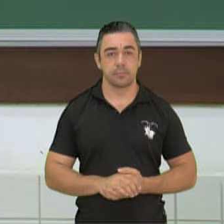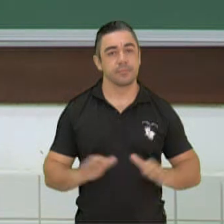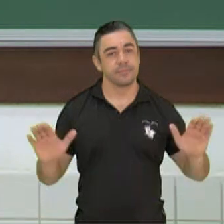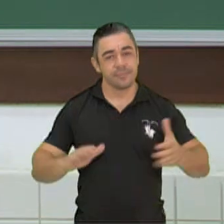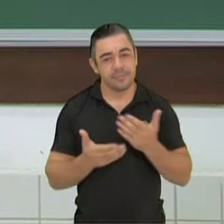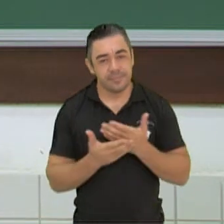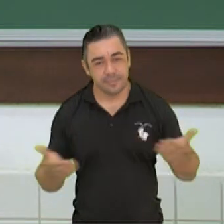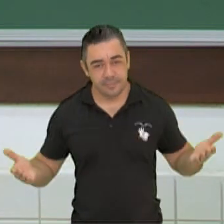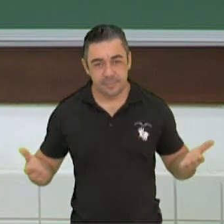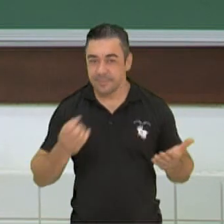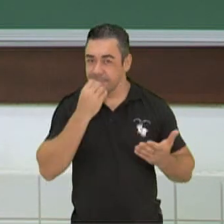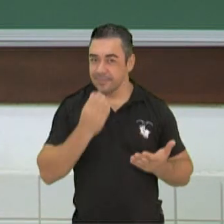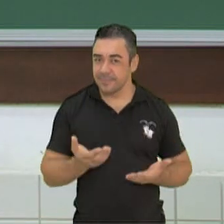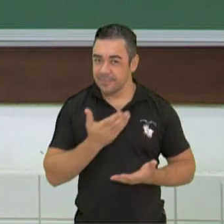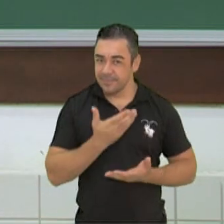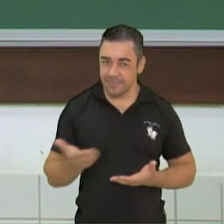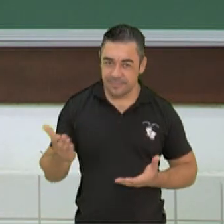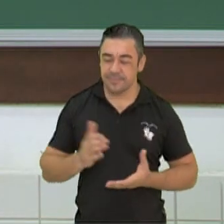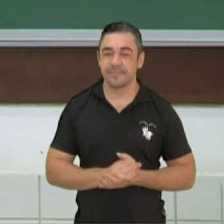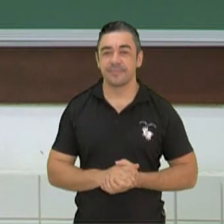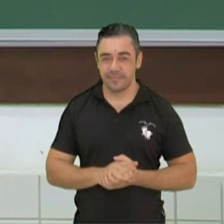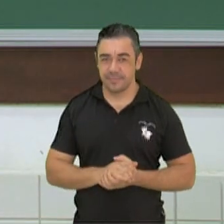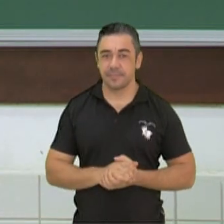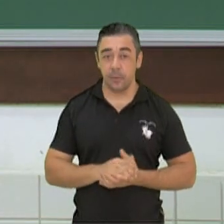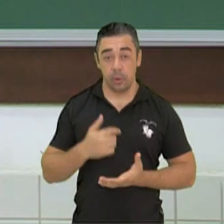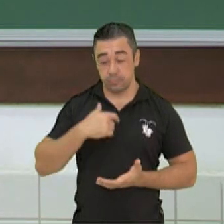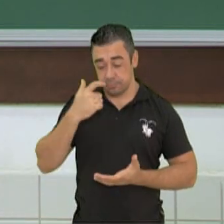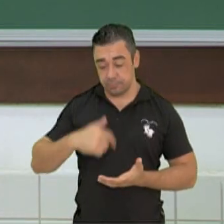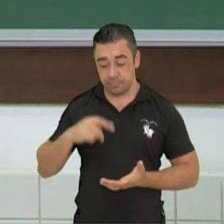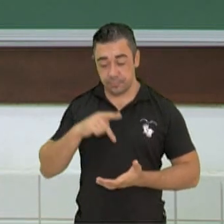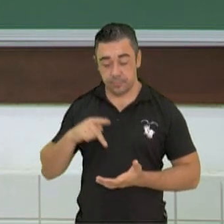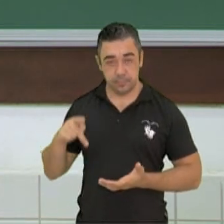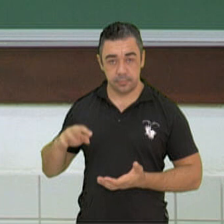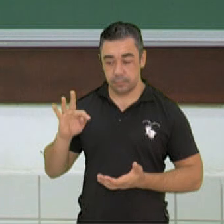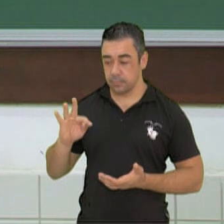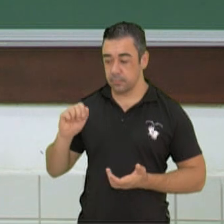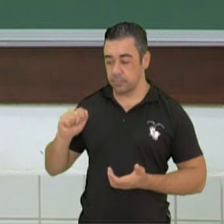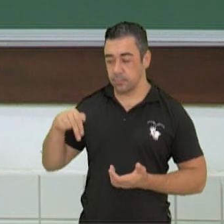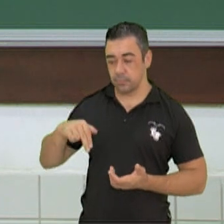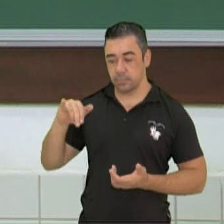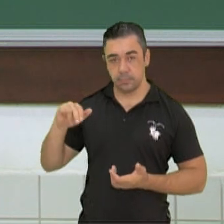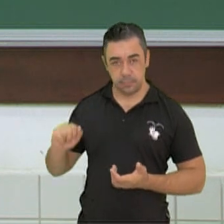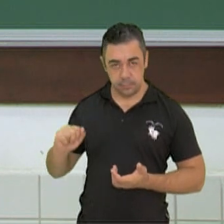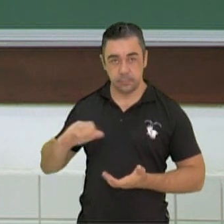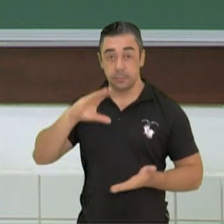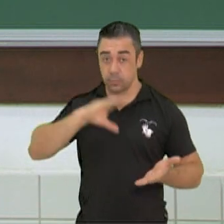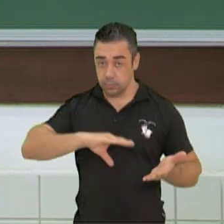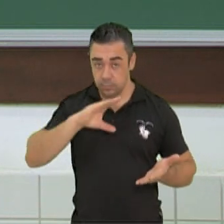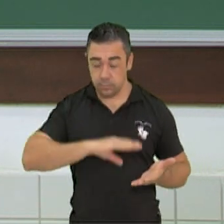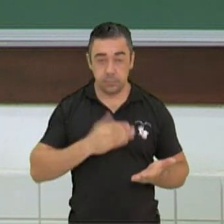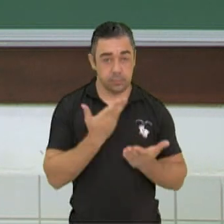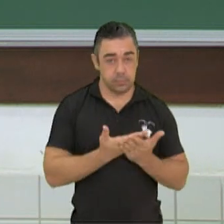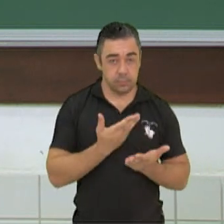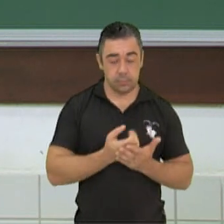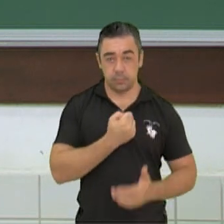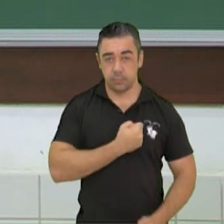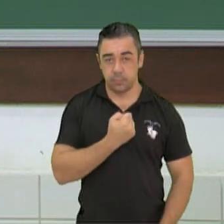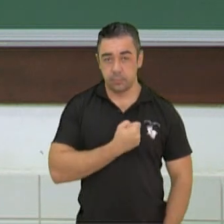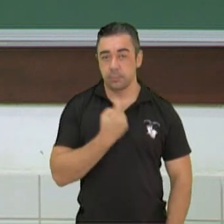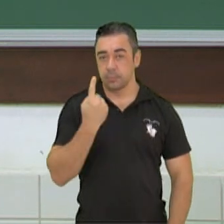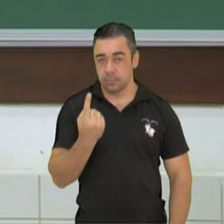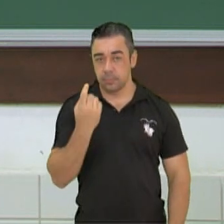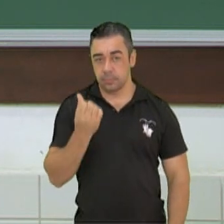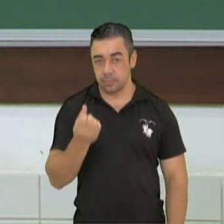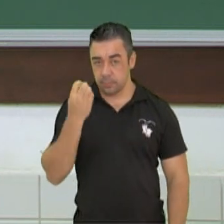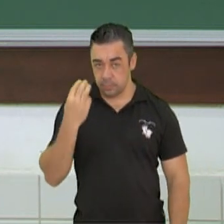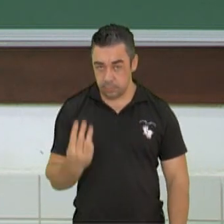Olá, pessoal! Tudo bem com vocês? Professora Tânia de Língua Portuguesa, trabalhando hoje a aula de número